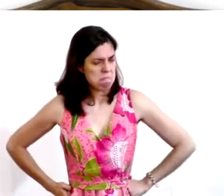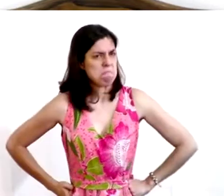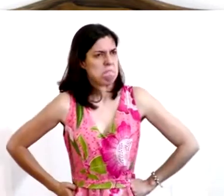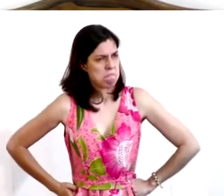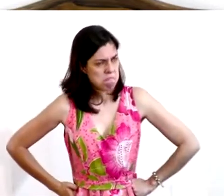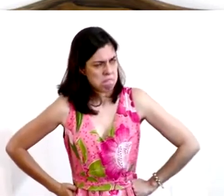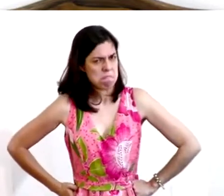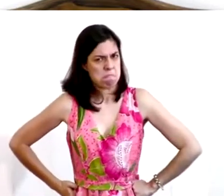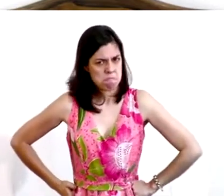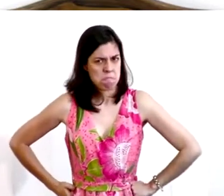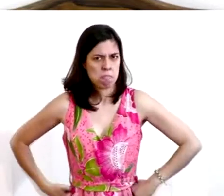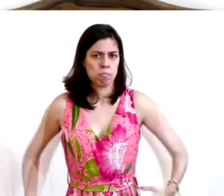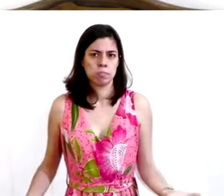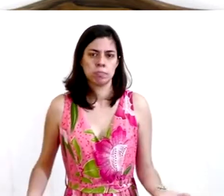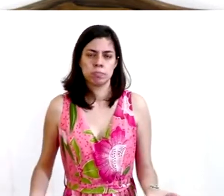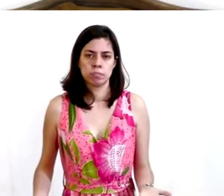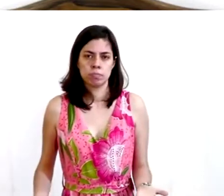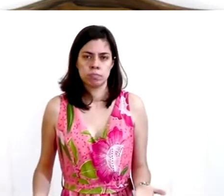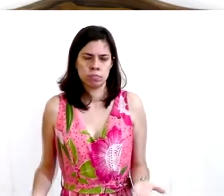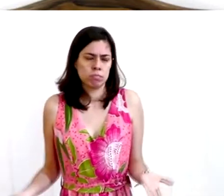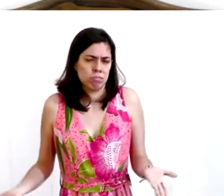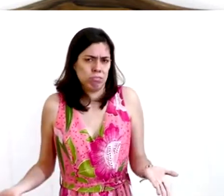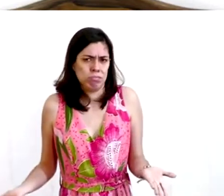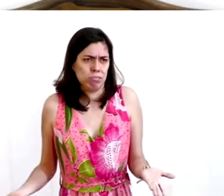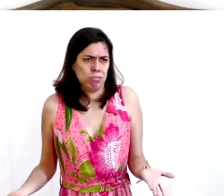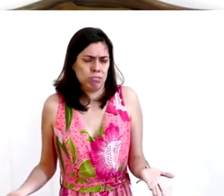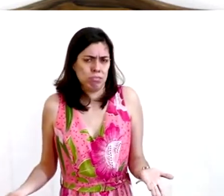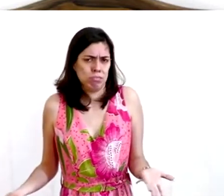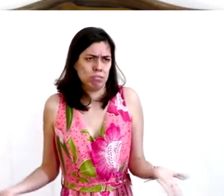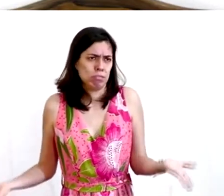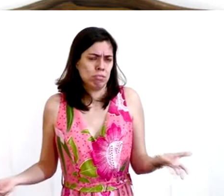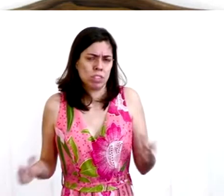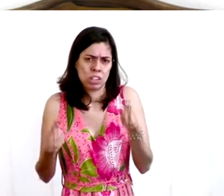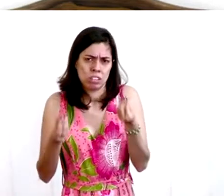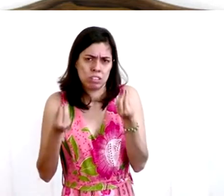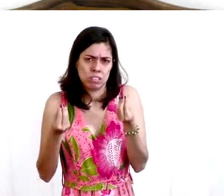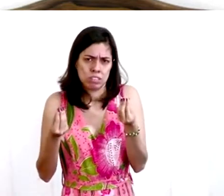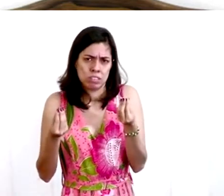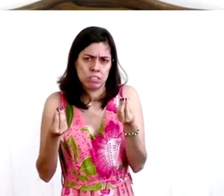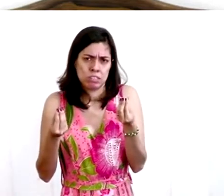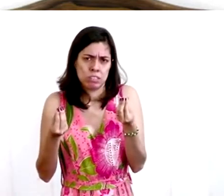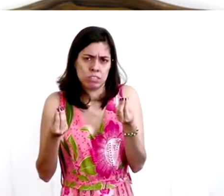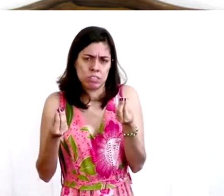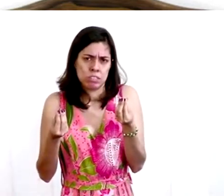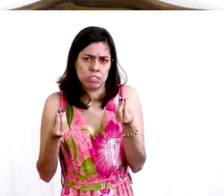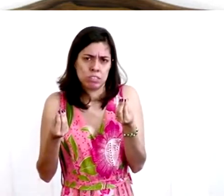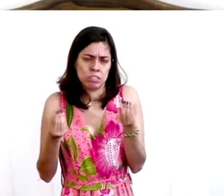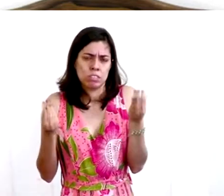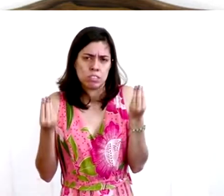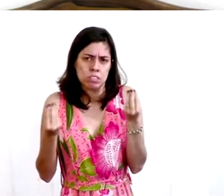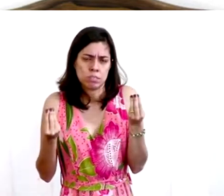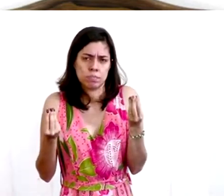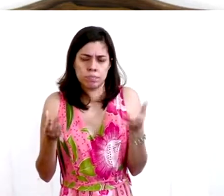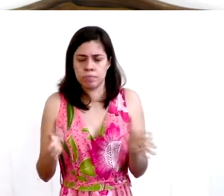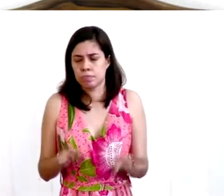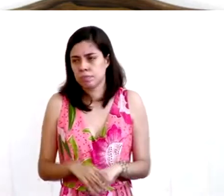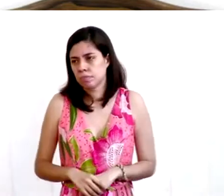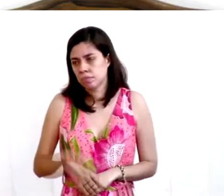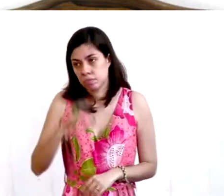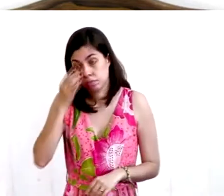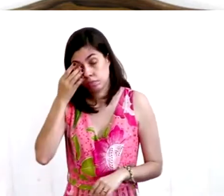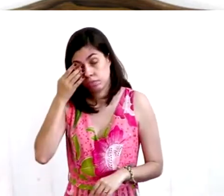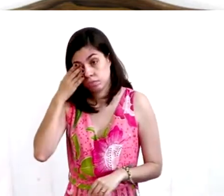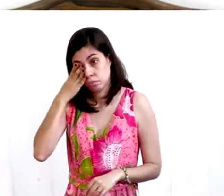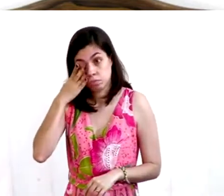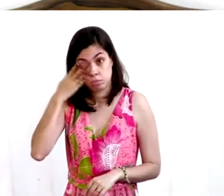seus desejos. Você sabe que boa parte do cristianismo faz isso com Deus, pois a palavra diz que não